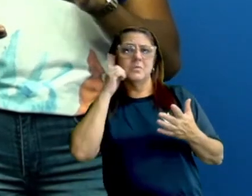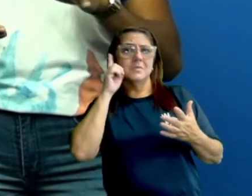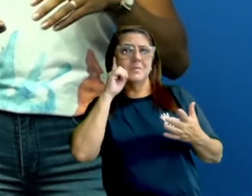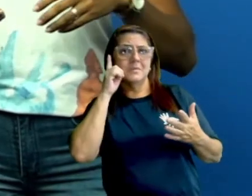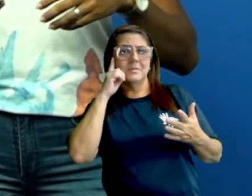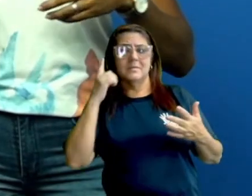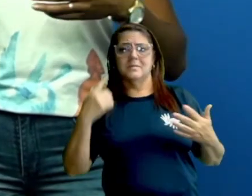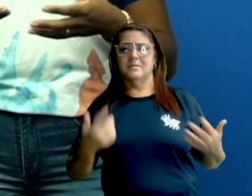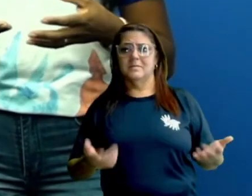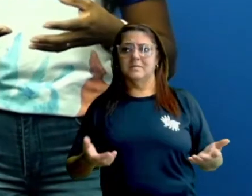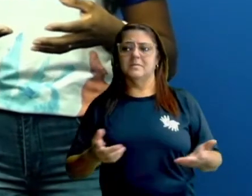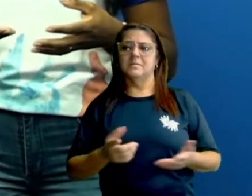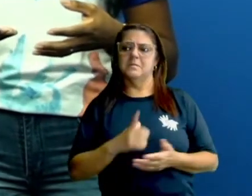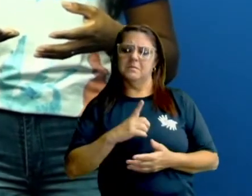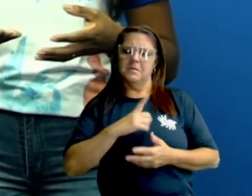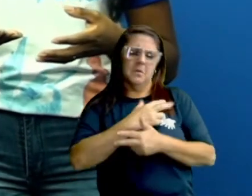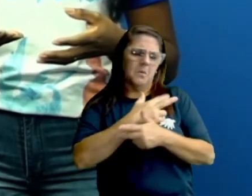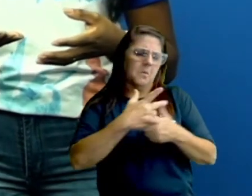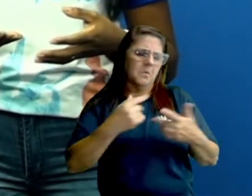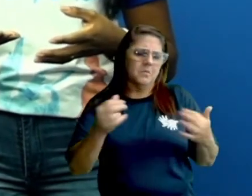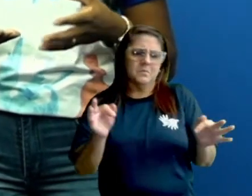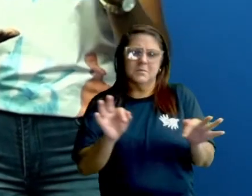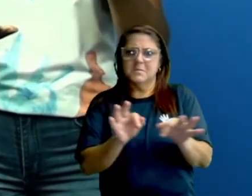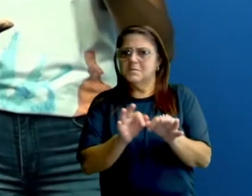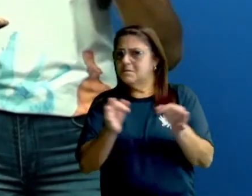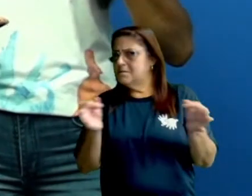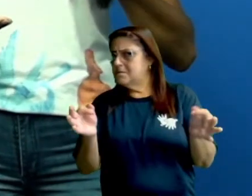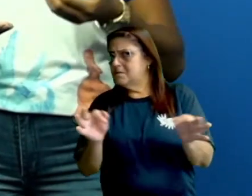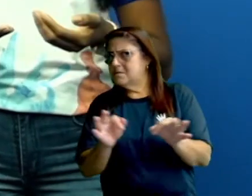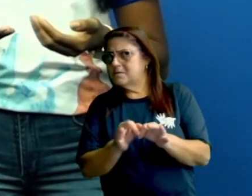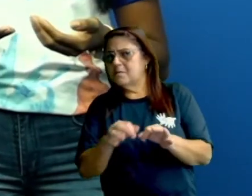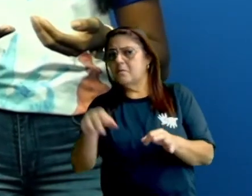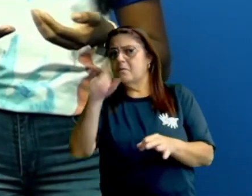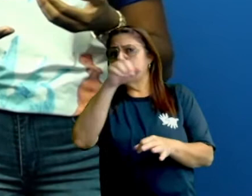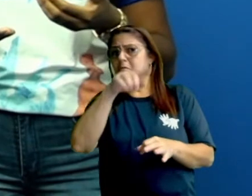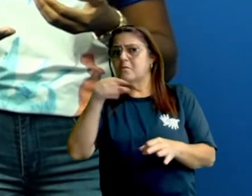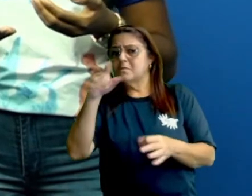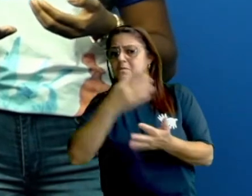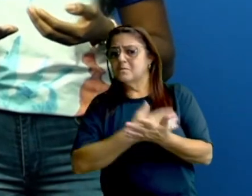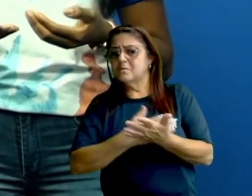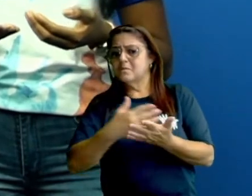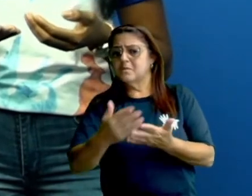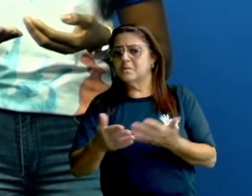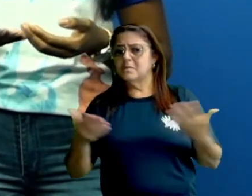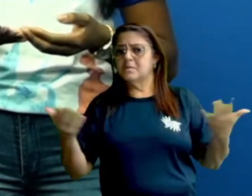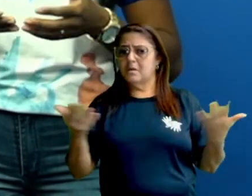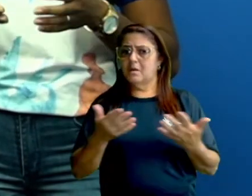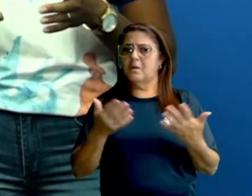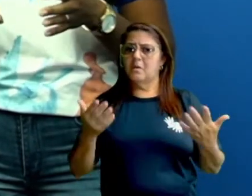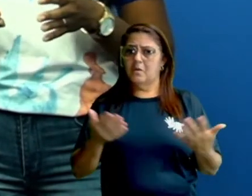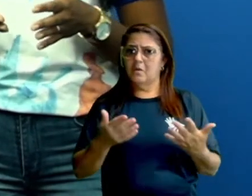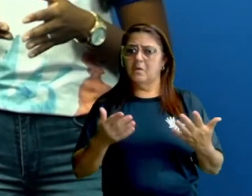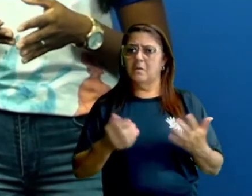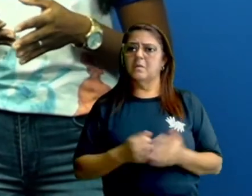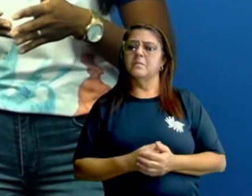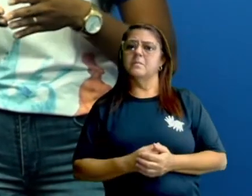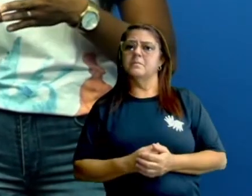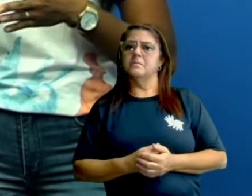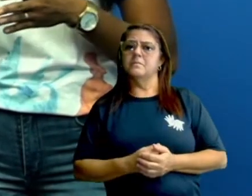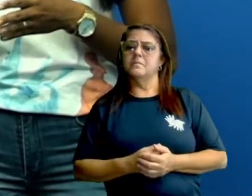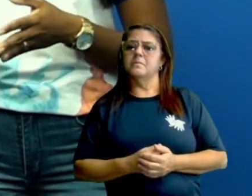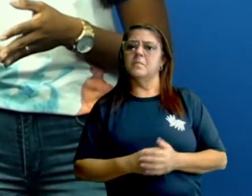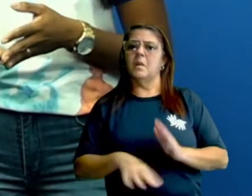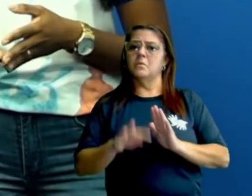dia? Então, são coisas simples. Porém, para você que está começando agora a produção, precisa ficar